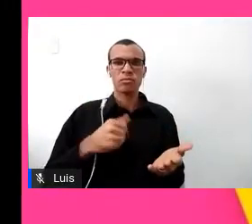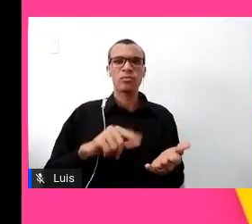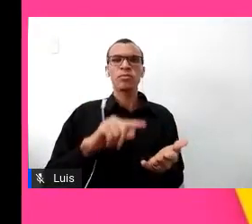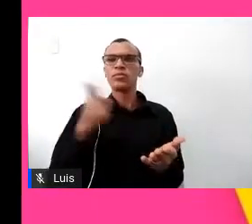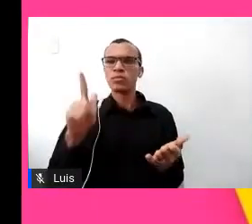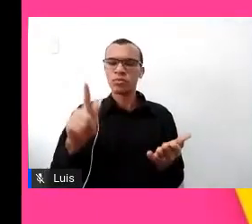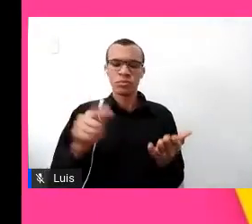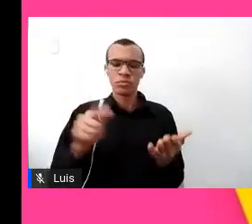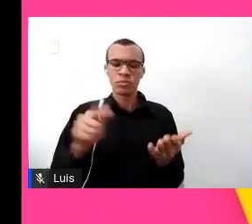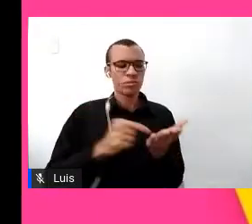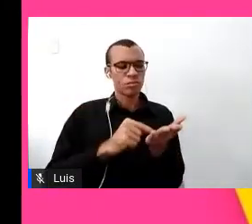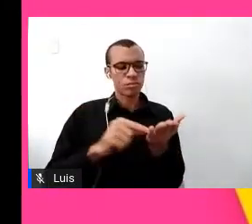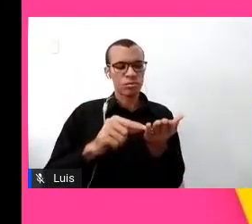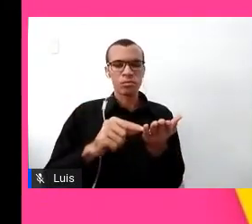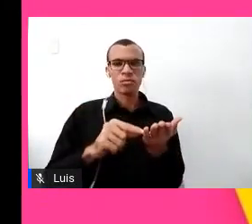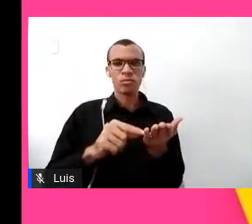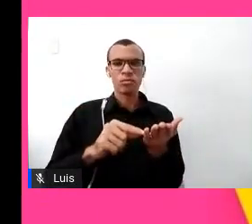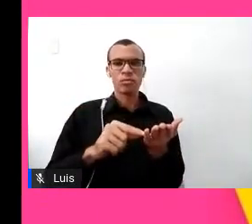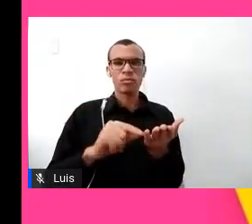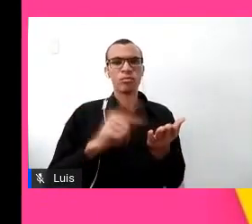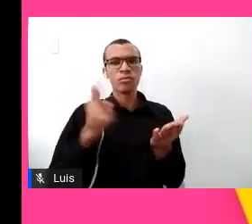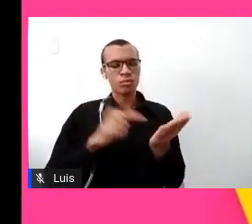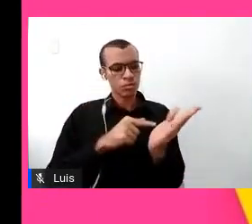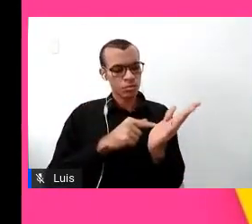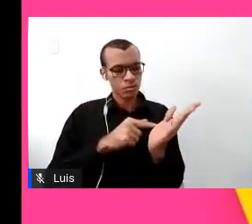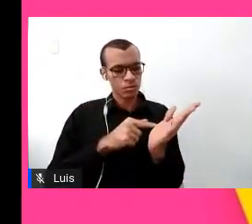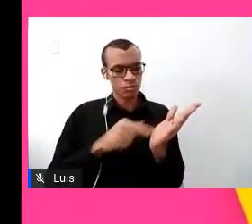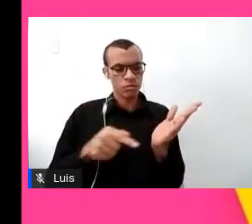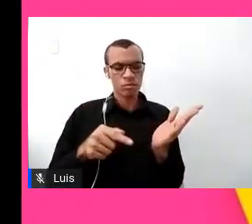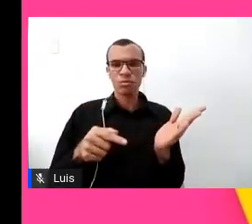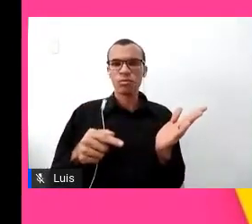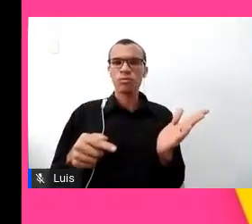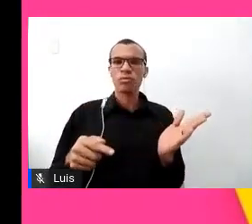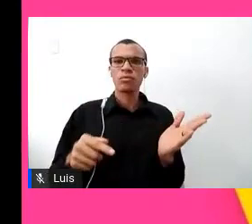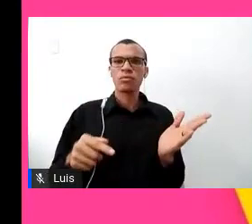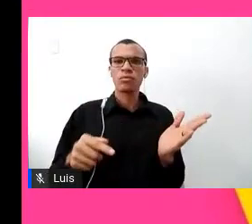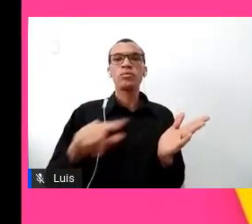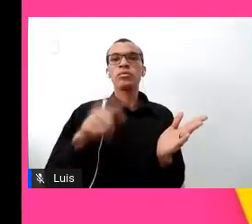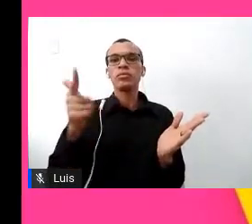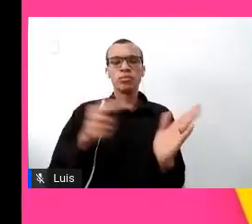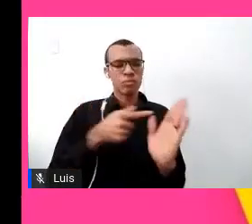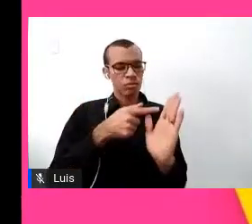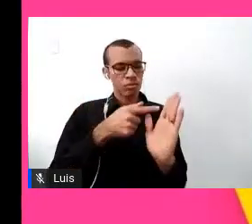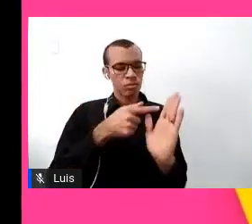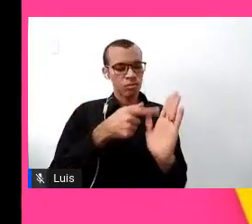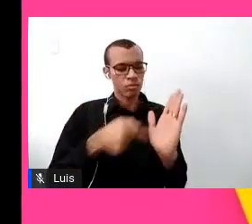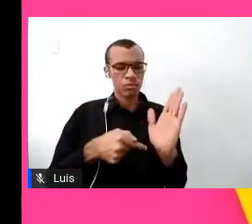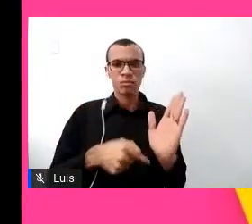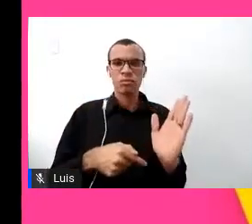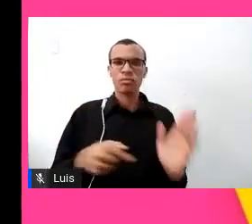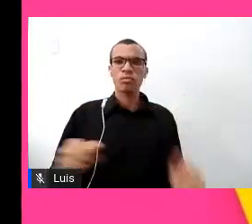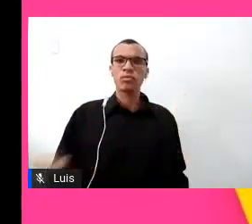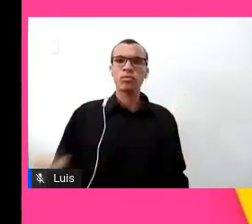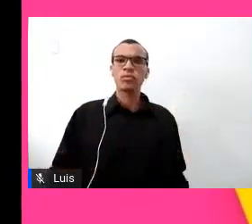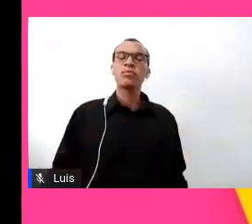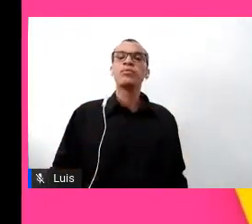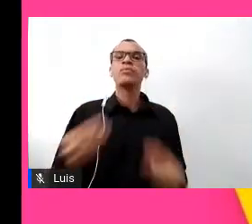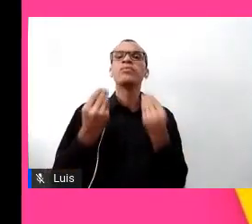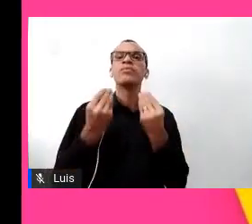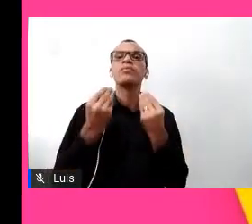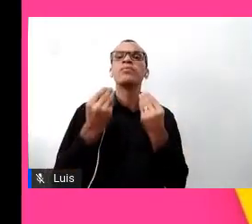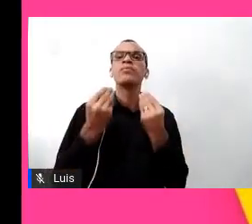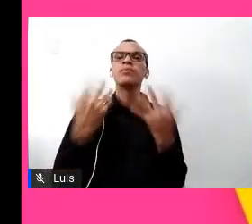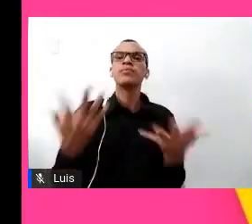aqui, um outro aqui embaixo e um outro aqui do lado. Para que serve esse